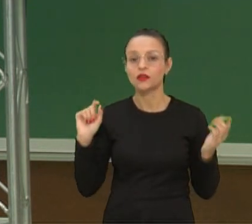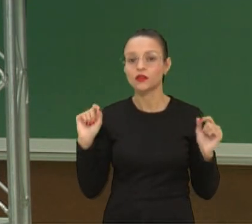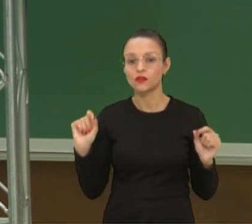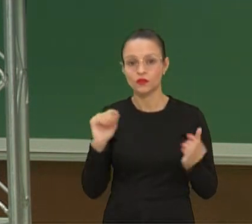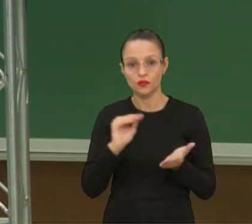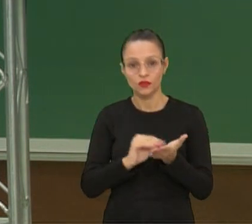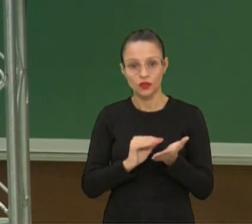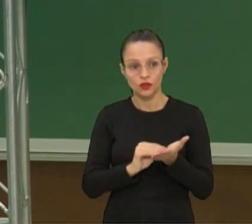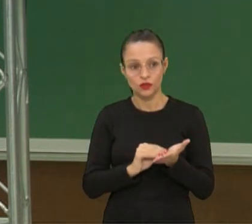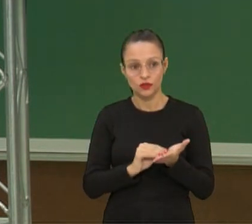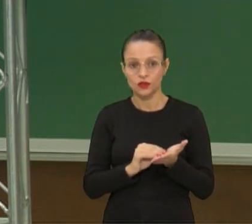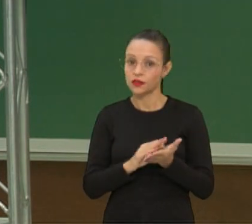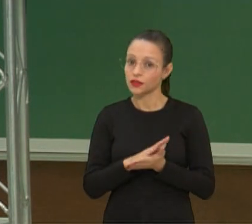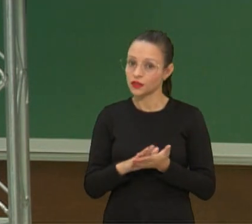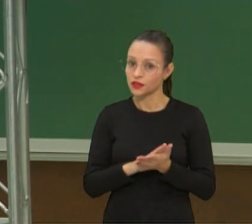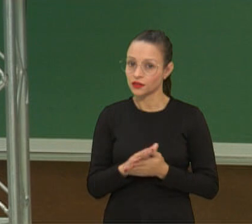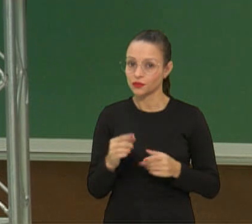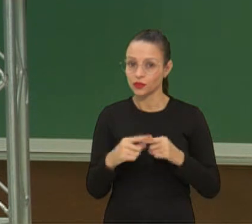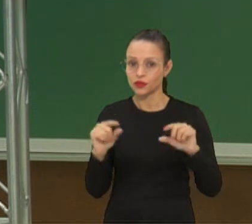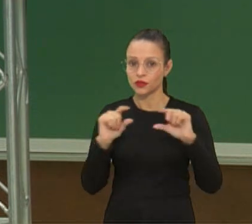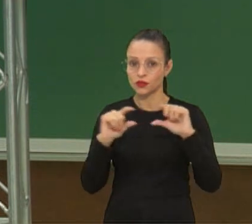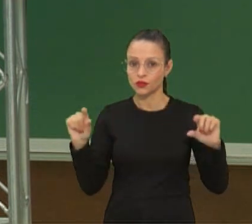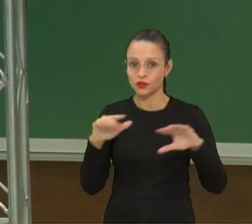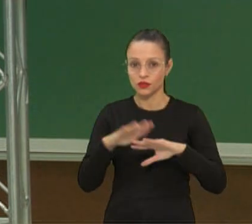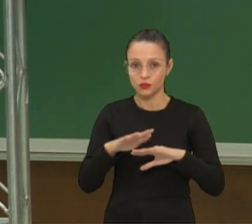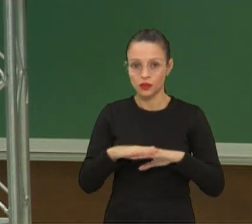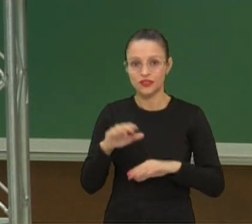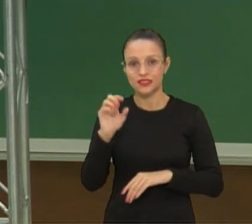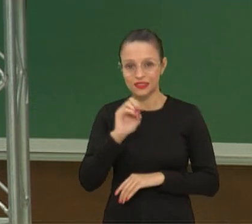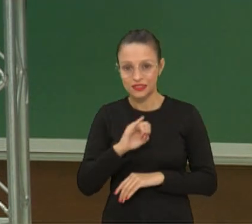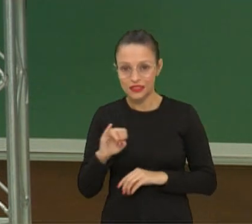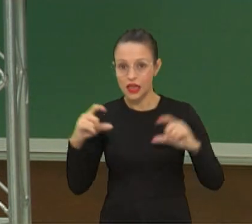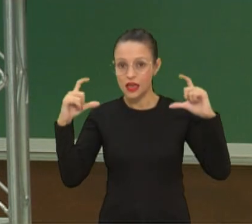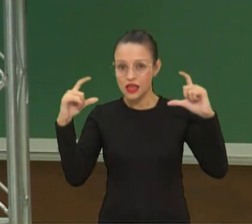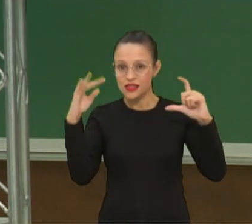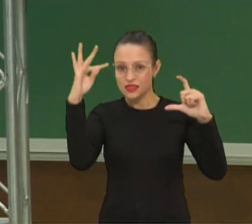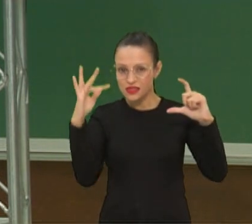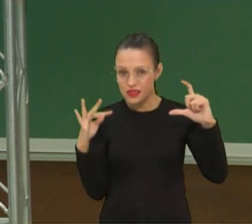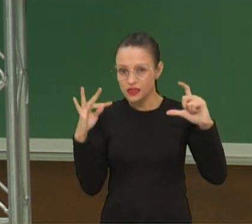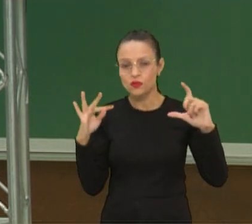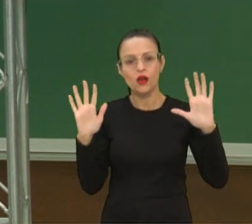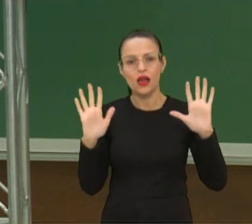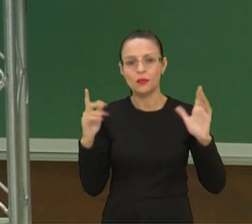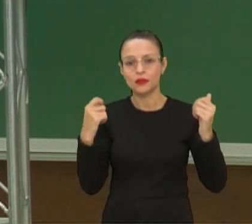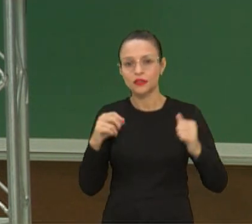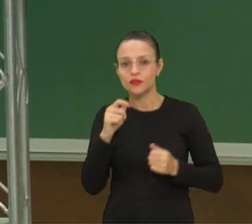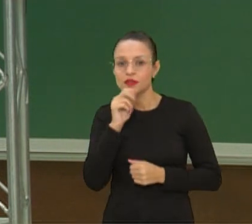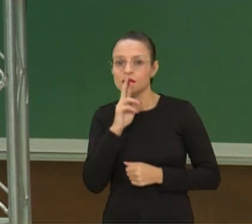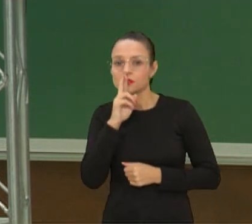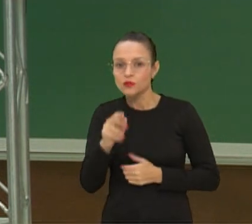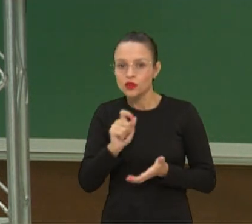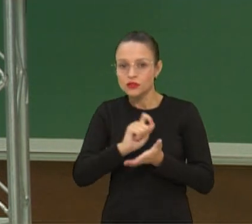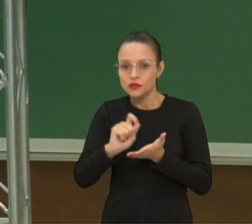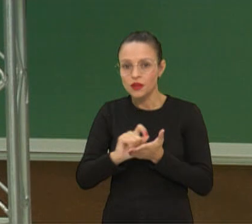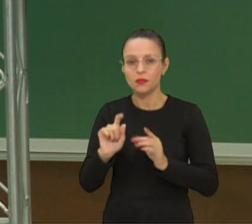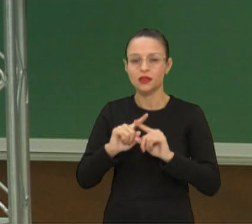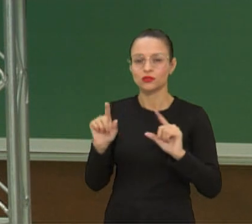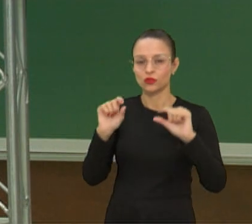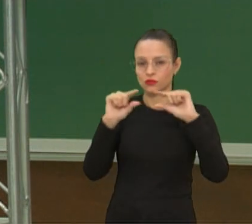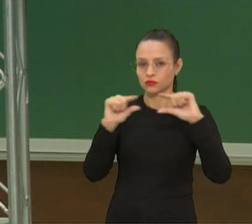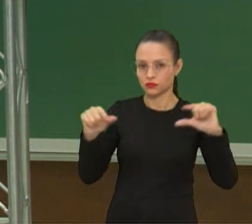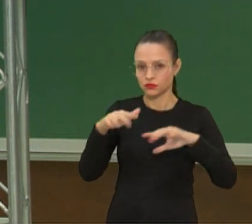fazer? Nada, porque é uma equação. Se fosse um problema, eu teria que escrever a resposta. Como é a equação, está tranquilo. Certo? Então, x é